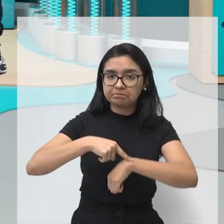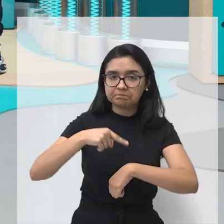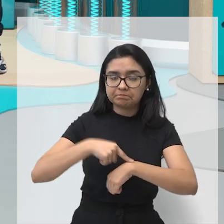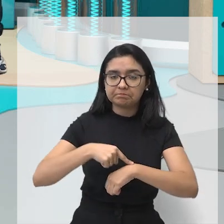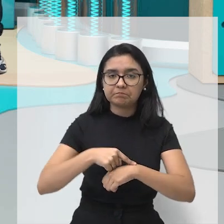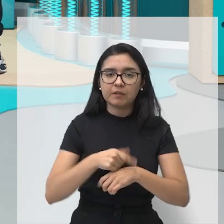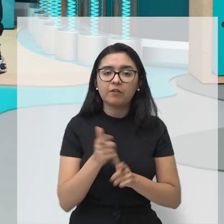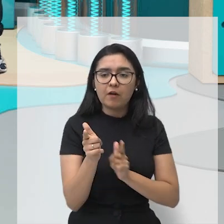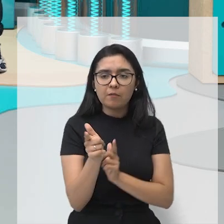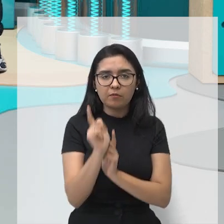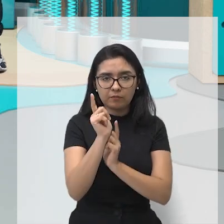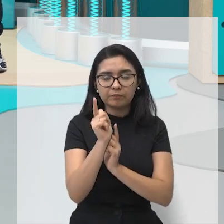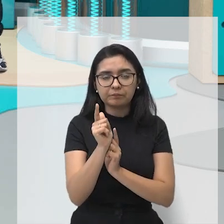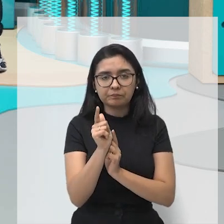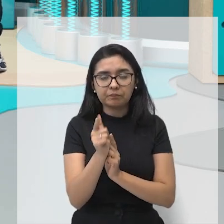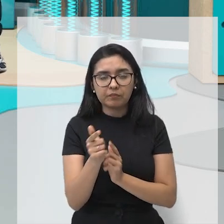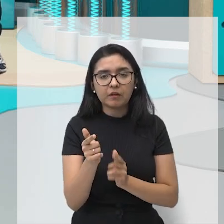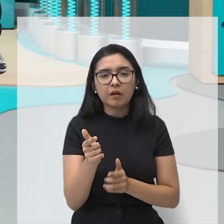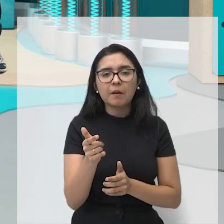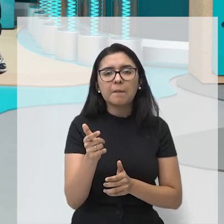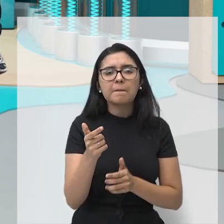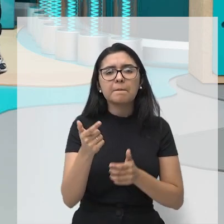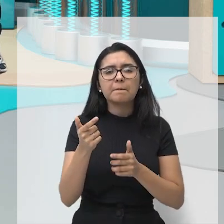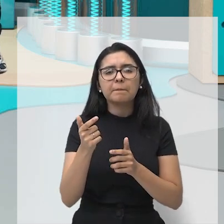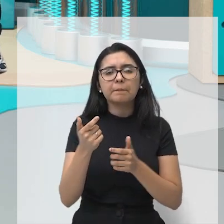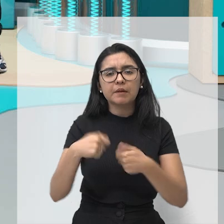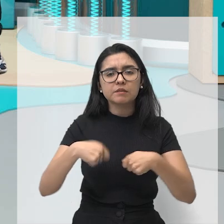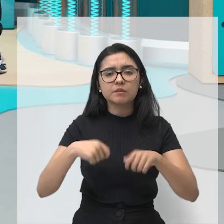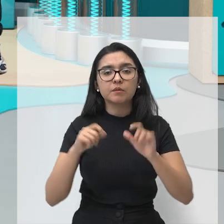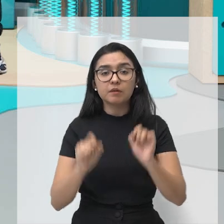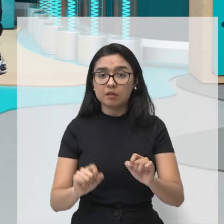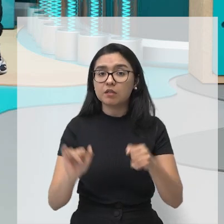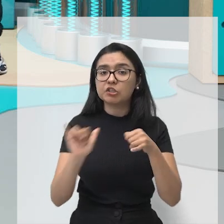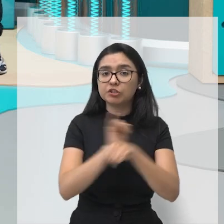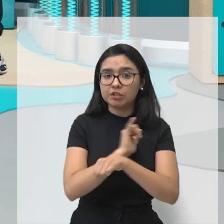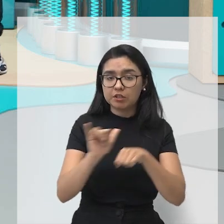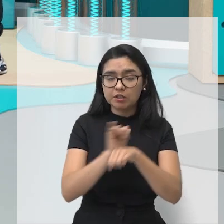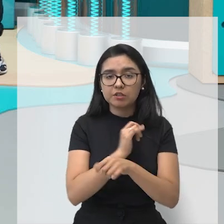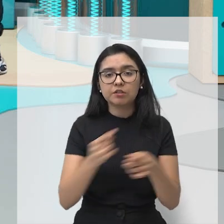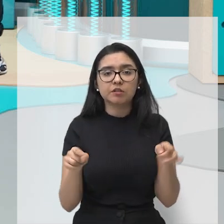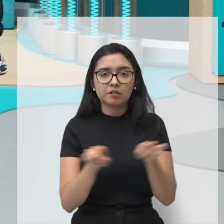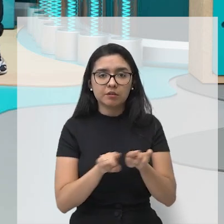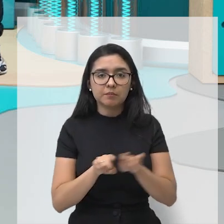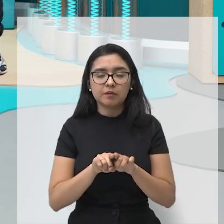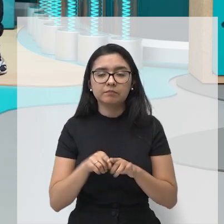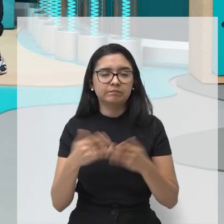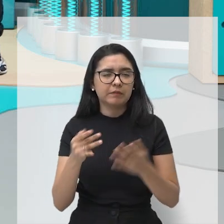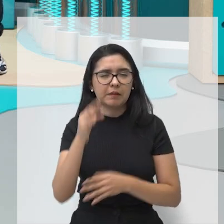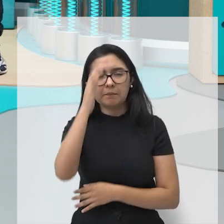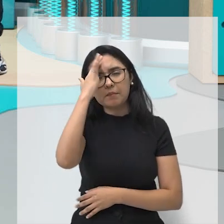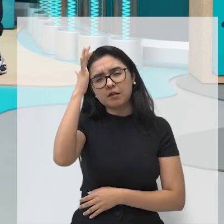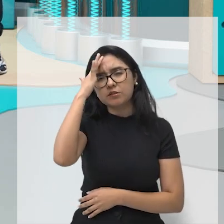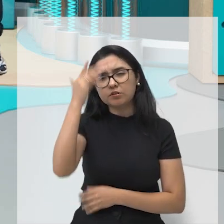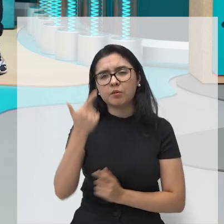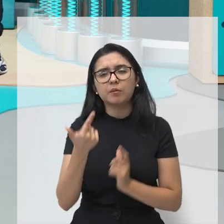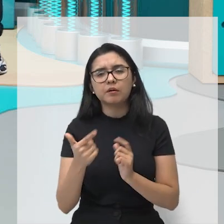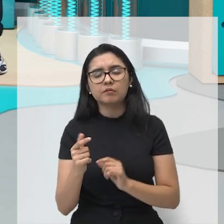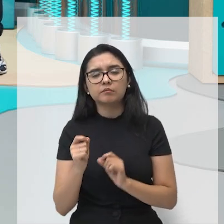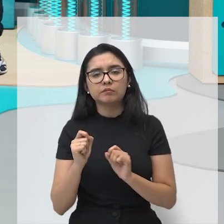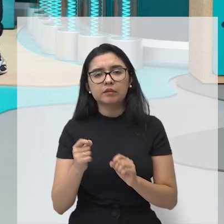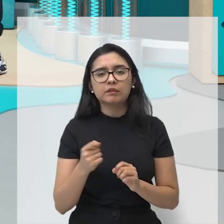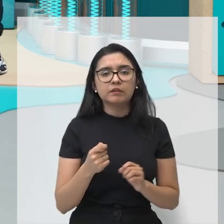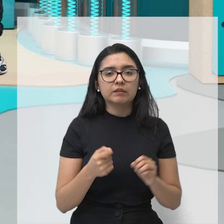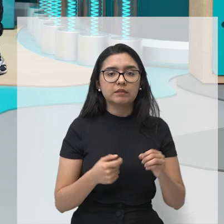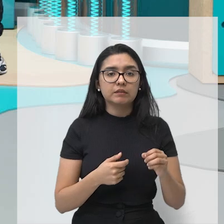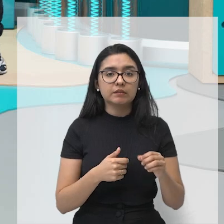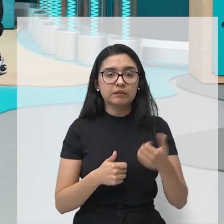de disparar, nesse estilo é necessário também ter muita estratégia. Então, imagina aí 10 elementos